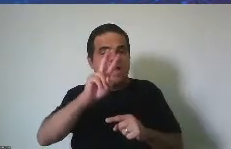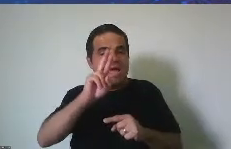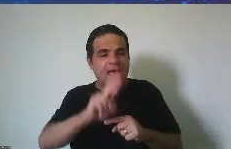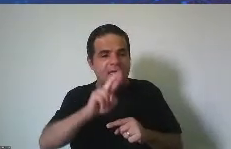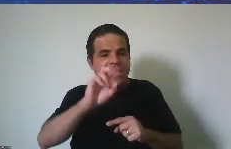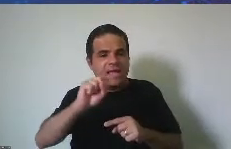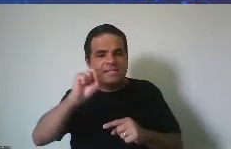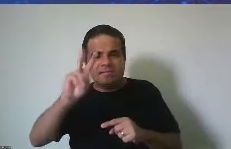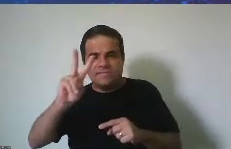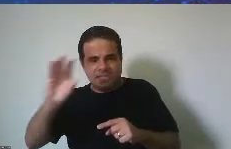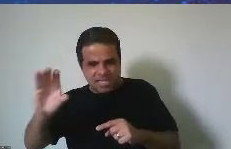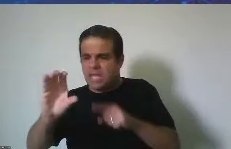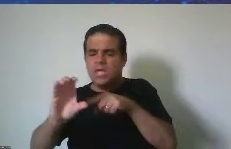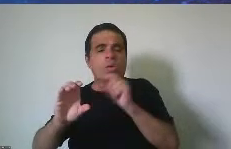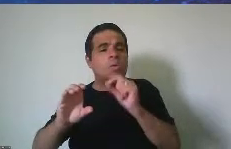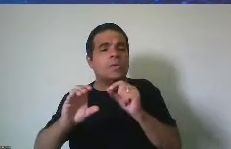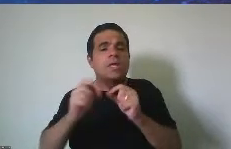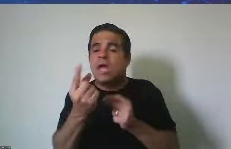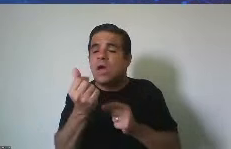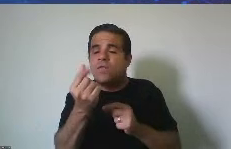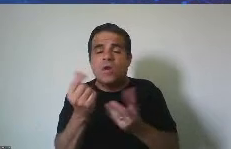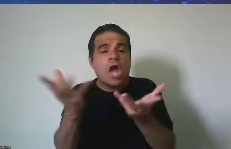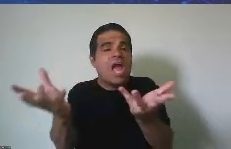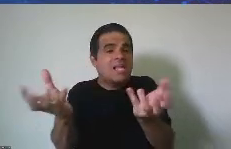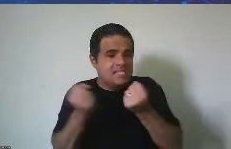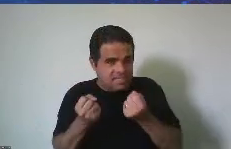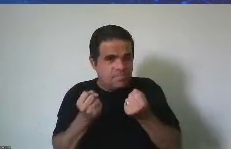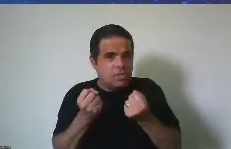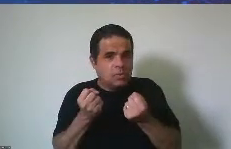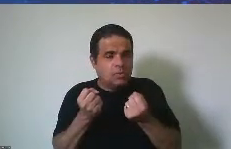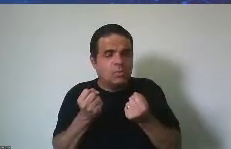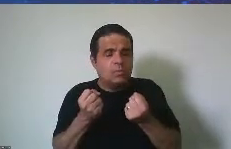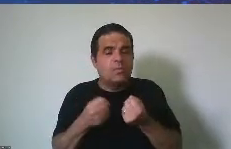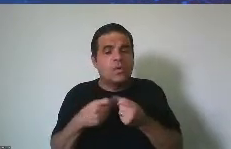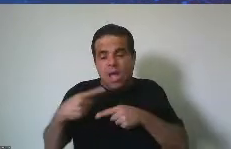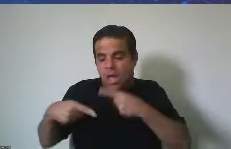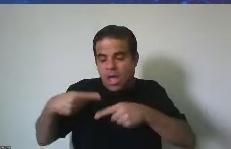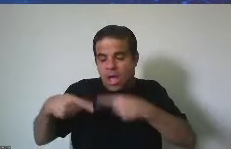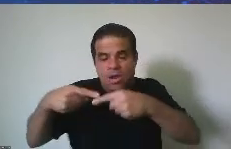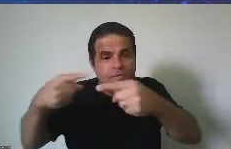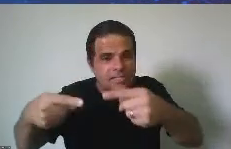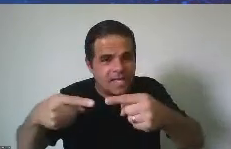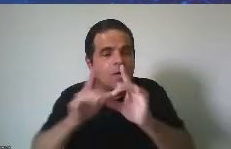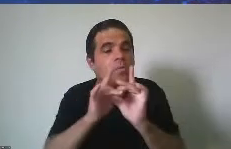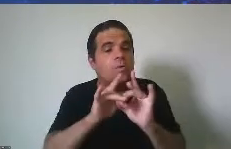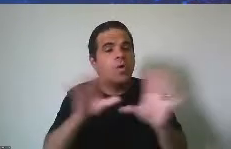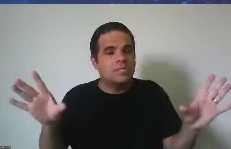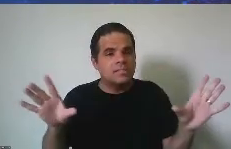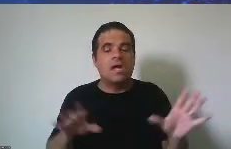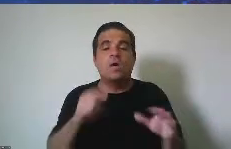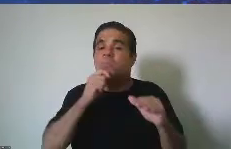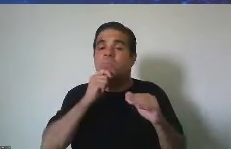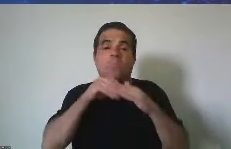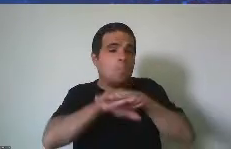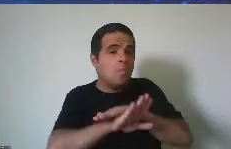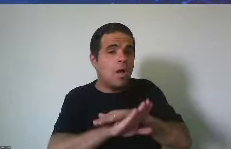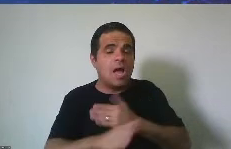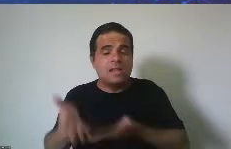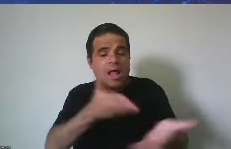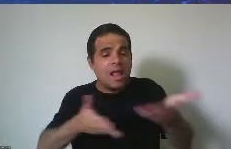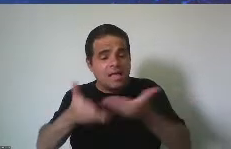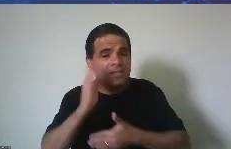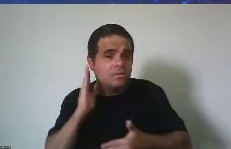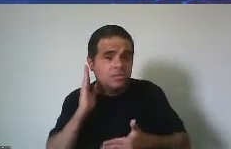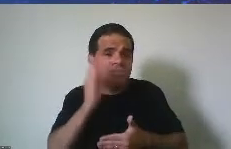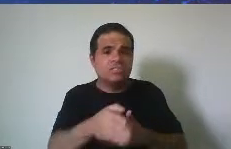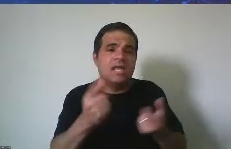uma receita um valor recebido relacionada à renovação da concessão que não guarda uma relação Direta com